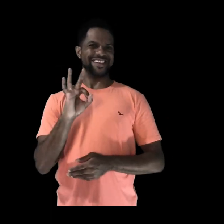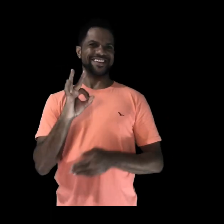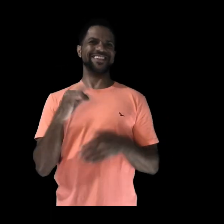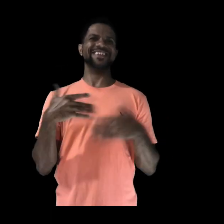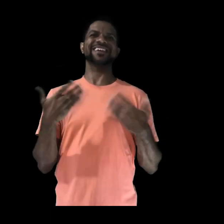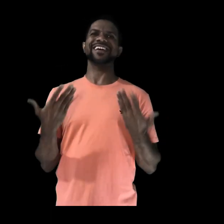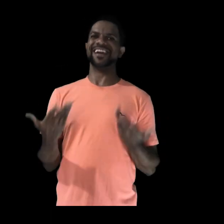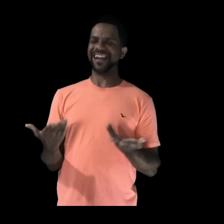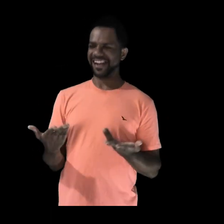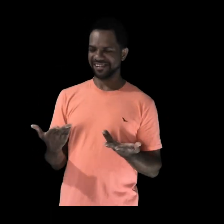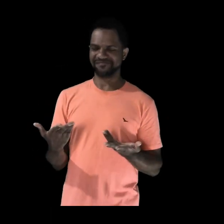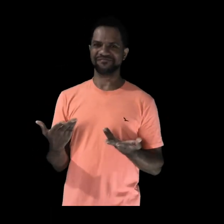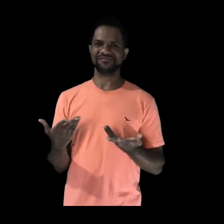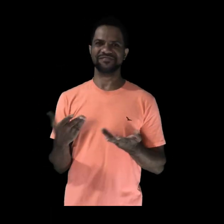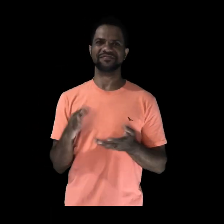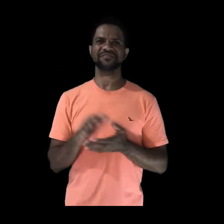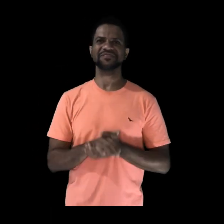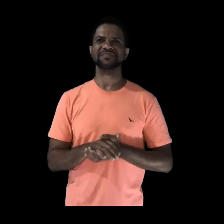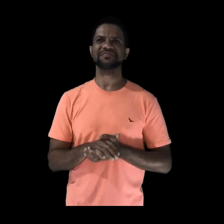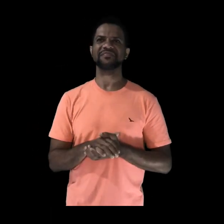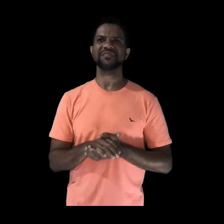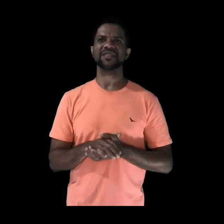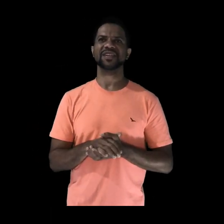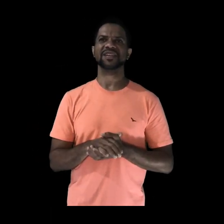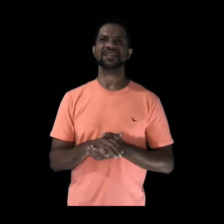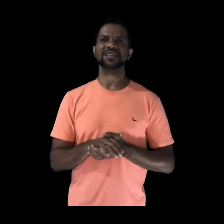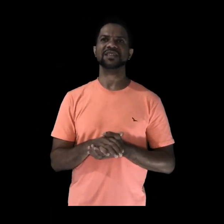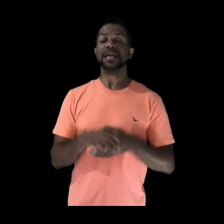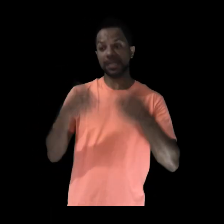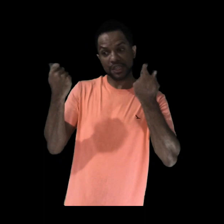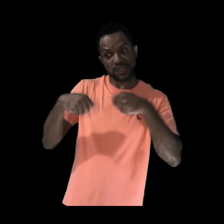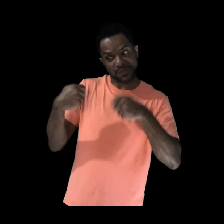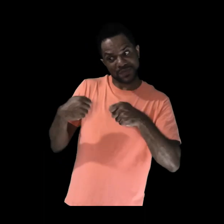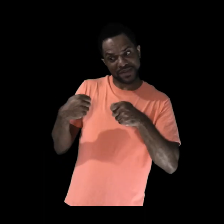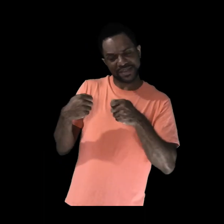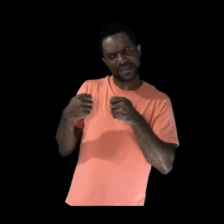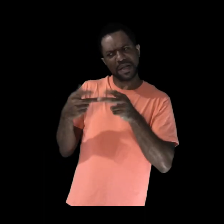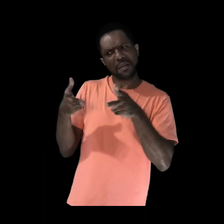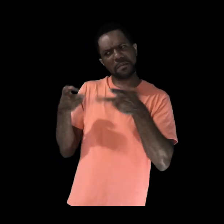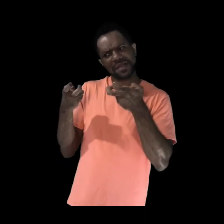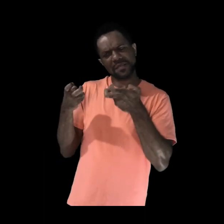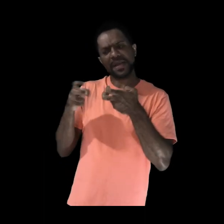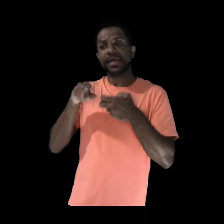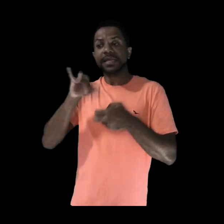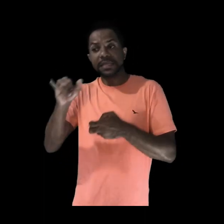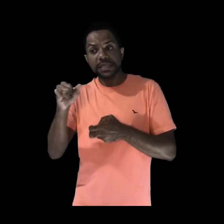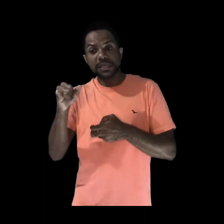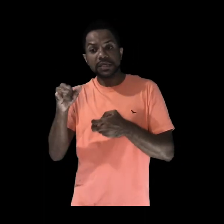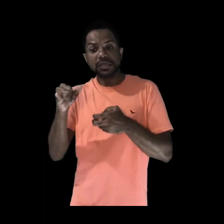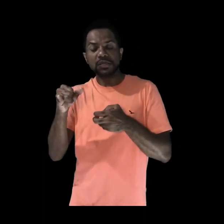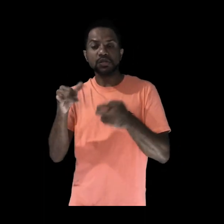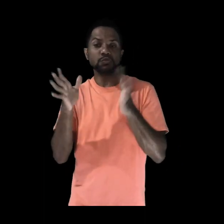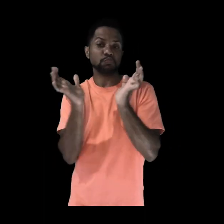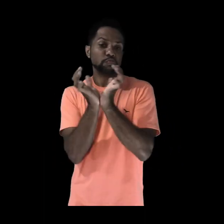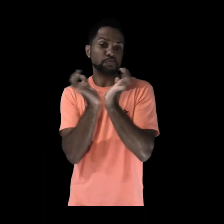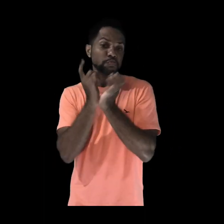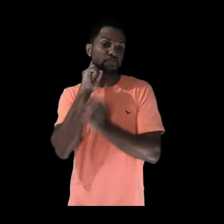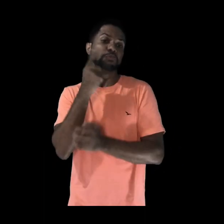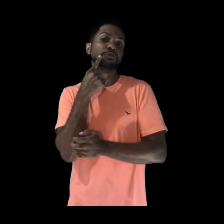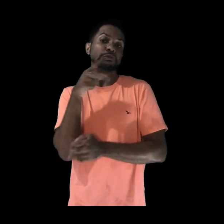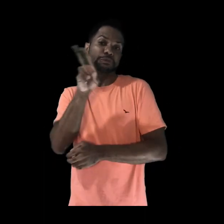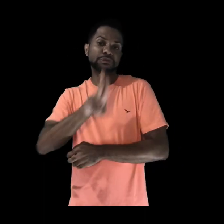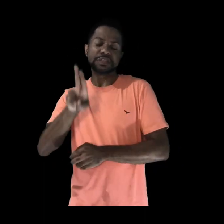labial. Exatamente, não é todo surdo que faz leitura labial. Então, a gente precisa ver. Se isso é uma necessidade